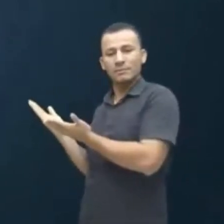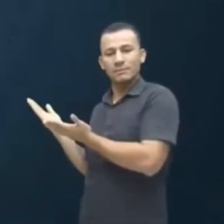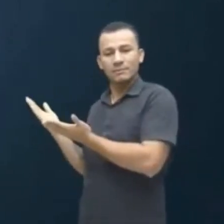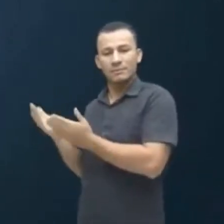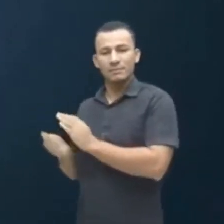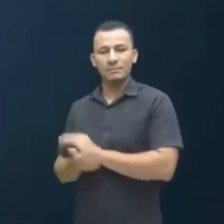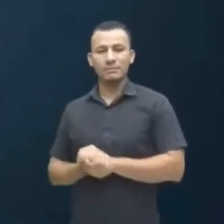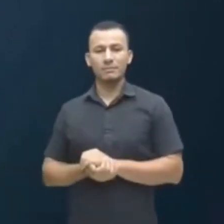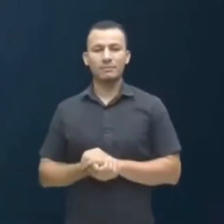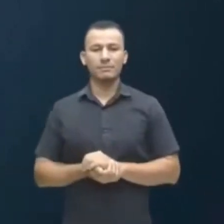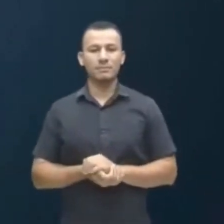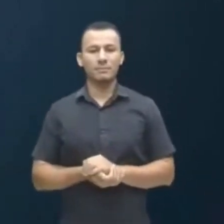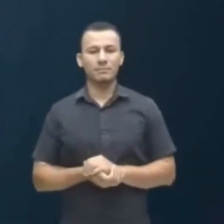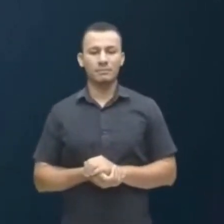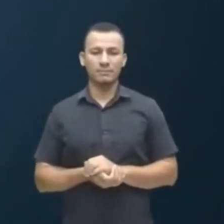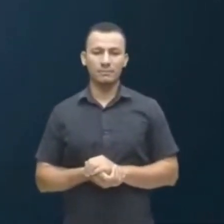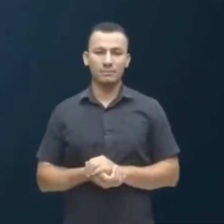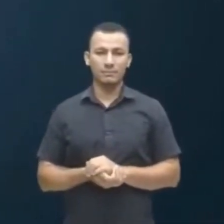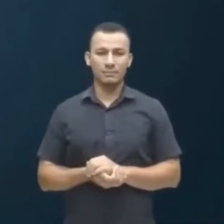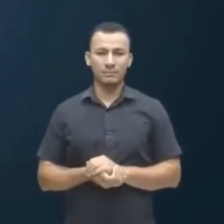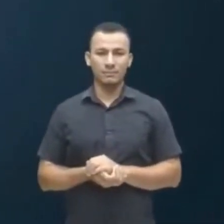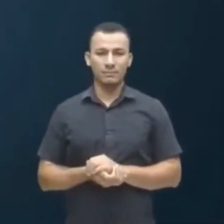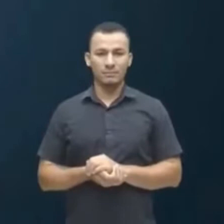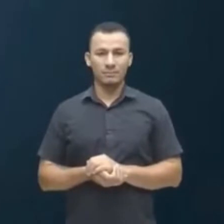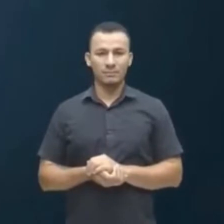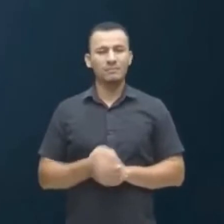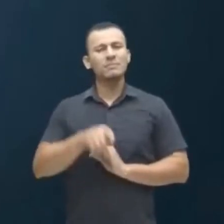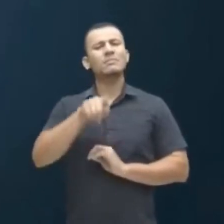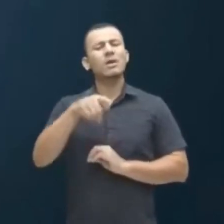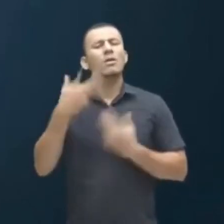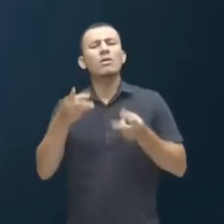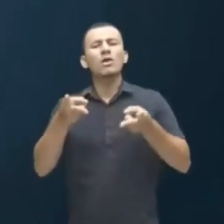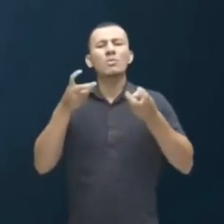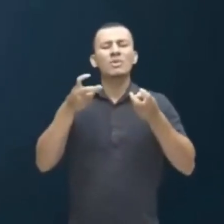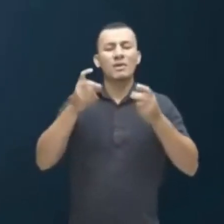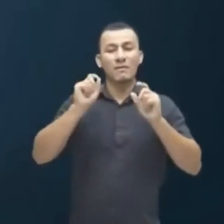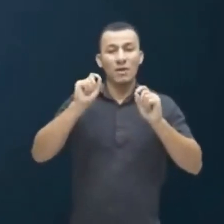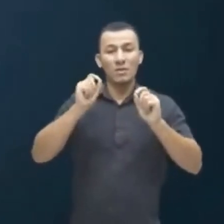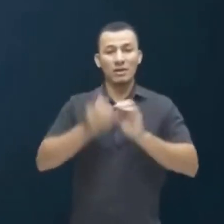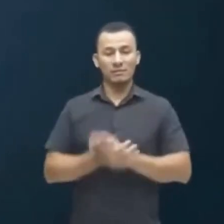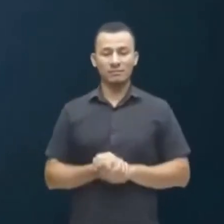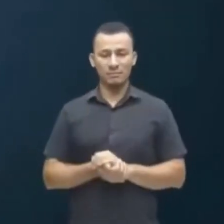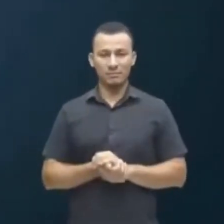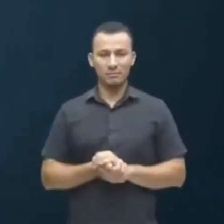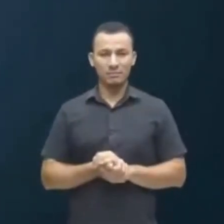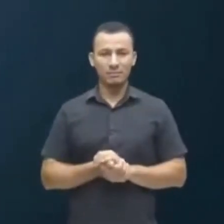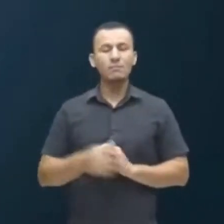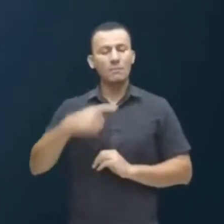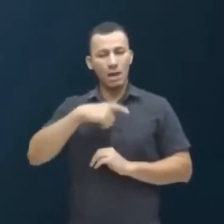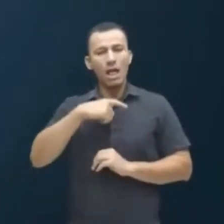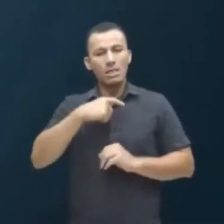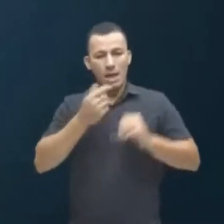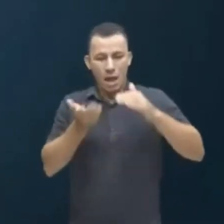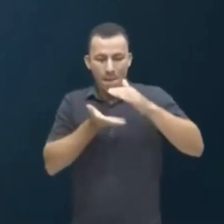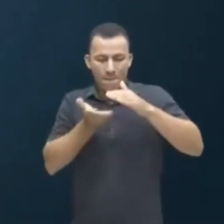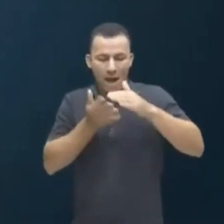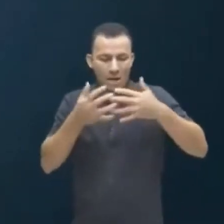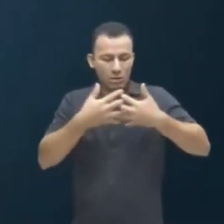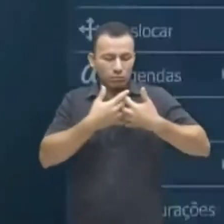ele relaxa. E aqui nós observamos que ele tem uma base,